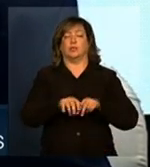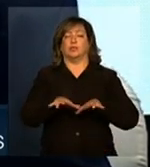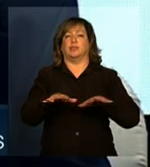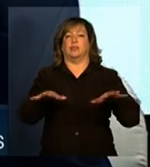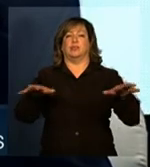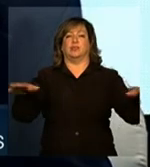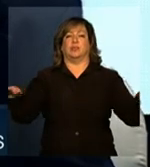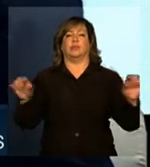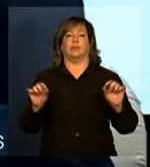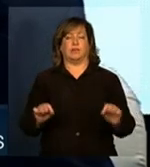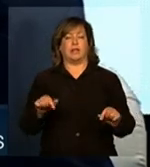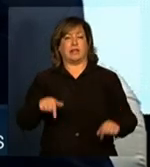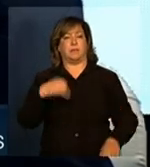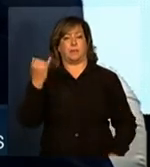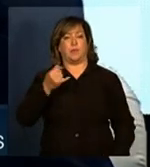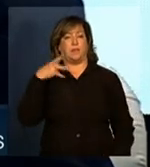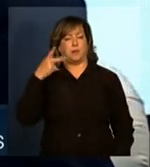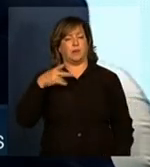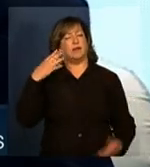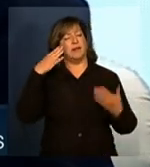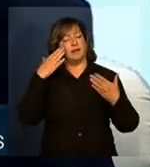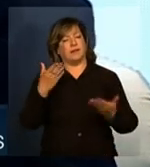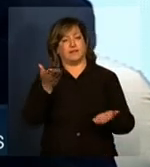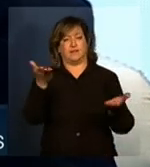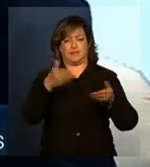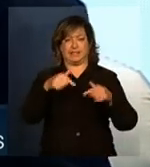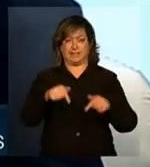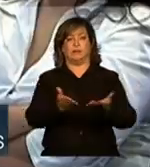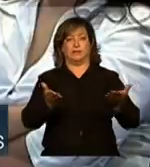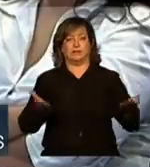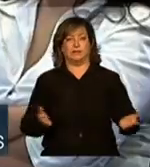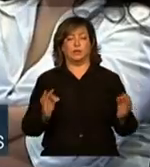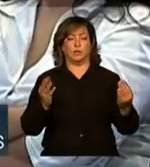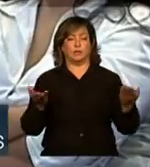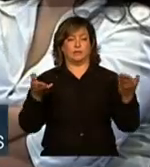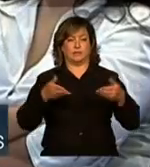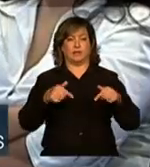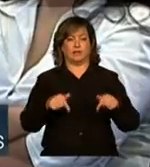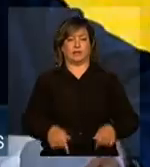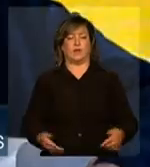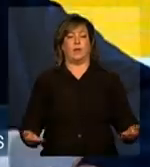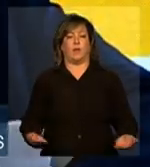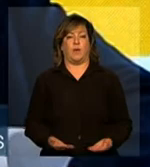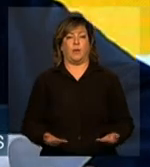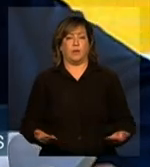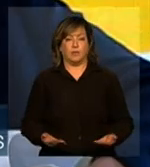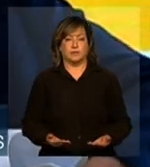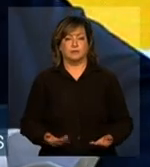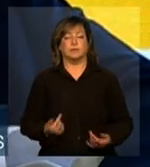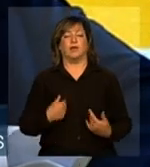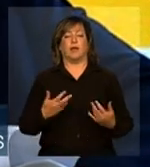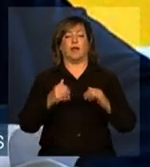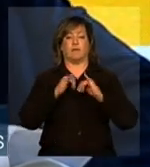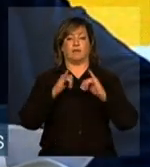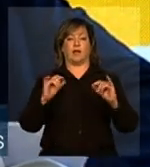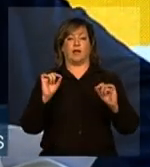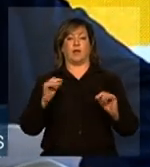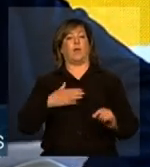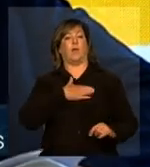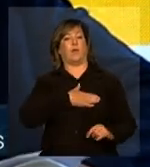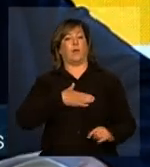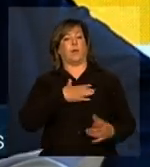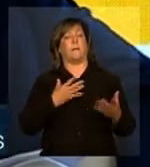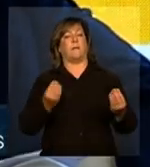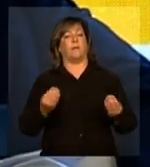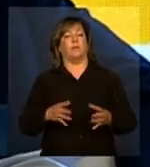vez mais essa importante política. Então, agradecendo a tua presença, contigo, Chico. Eu quero dizer que é uma honra muito